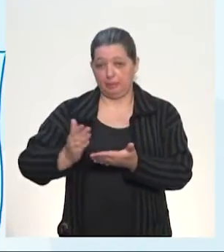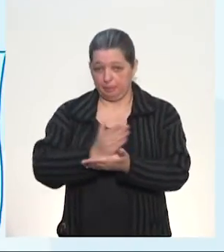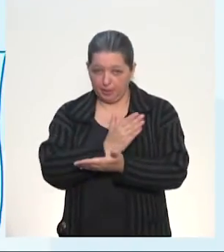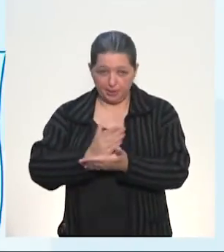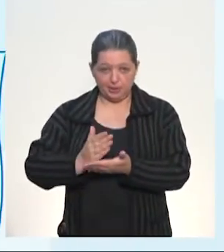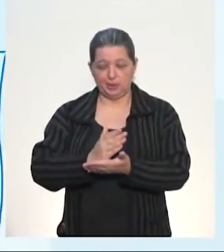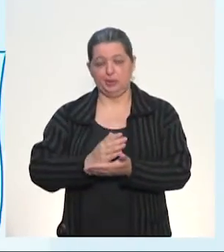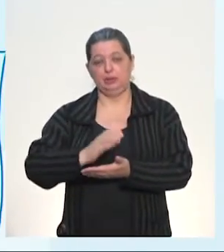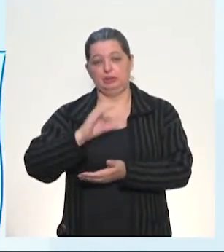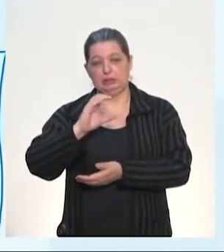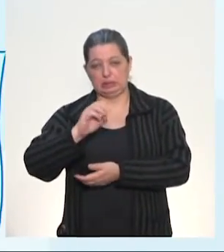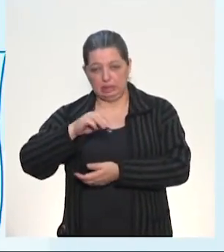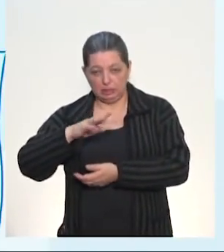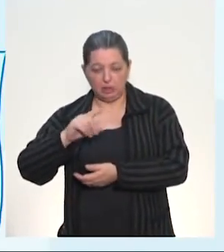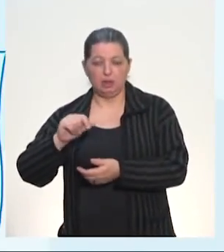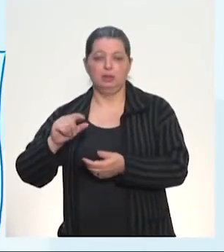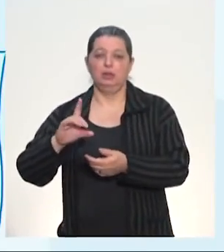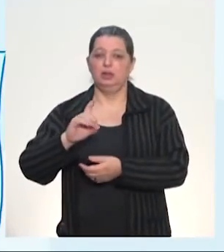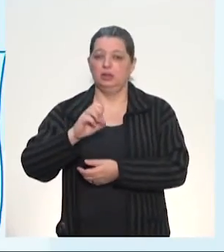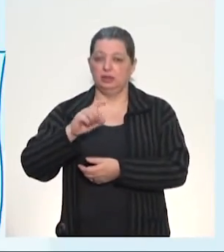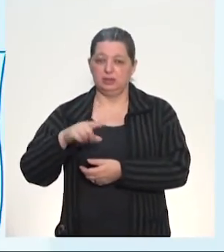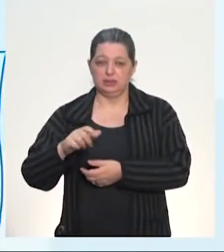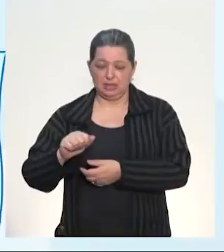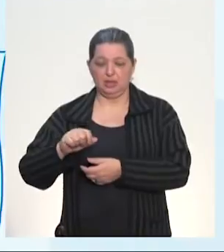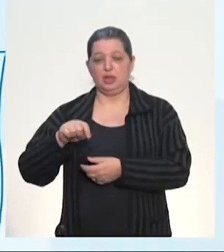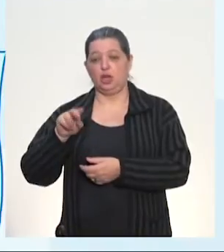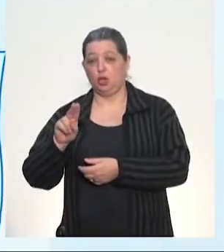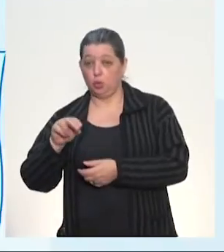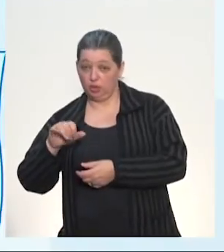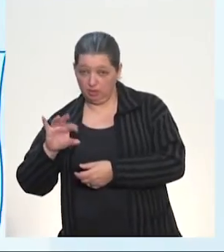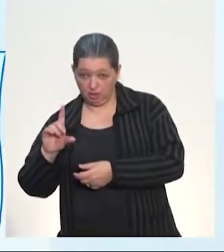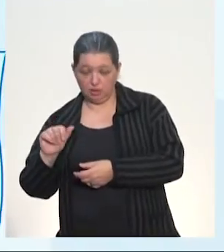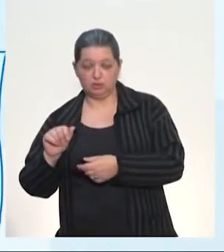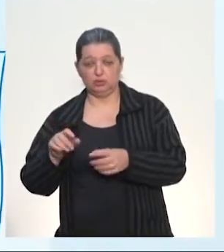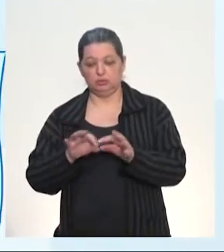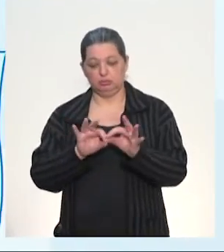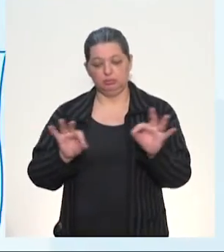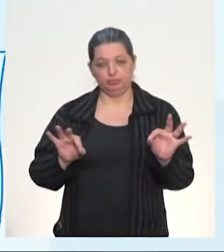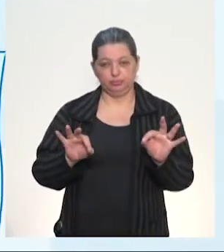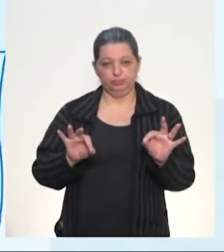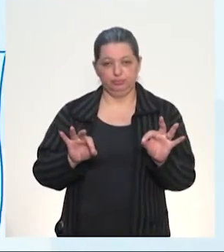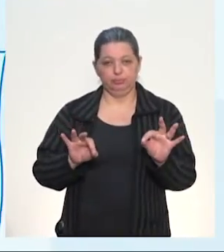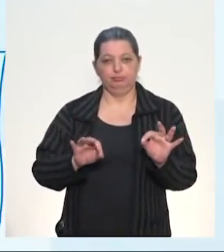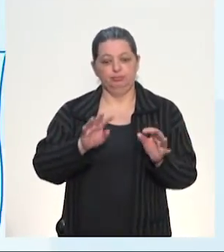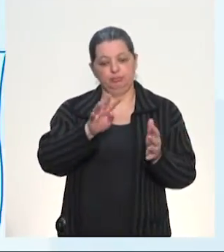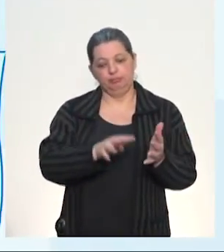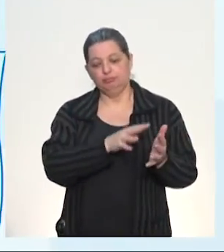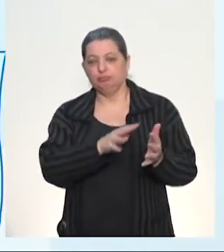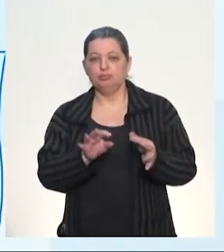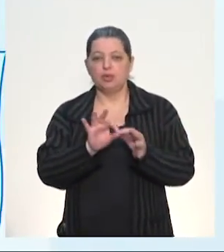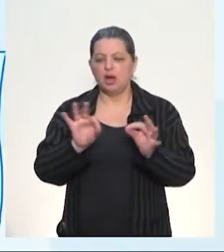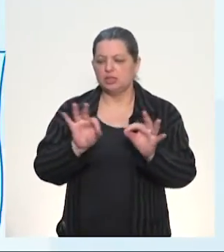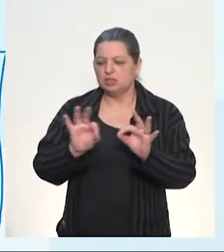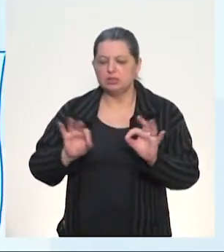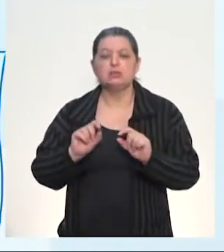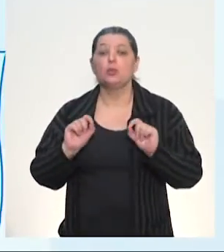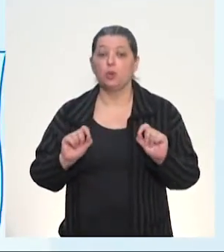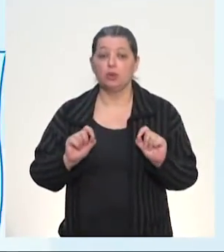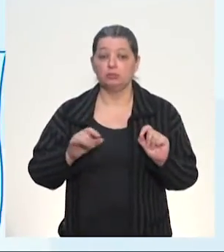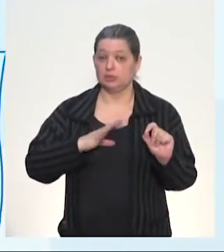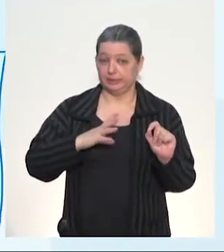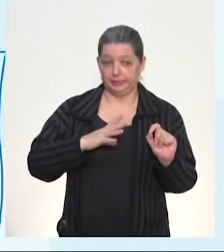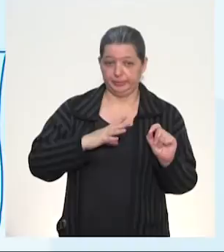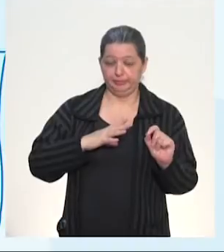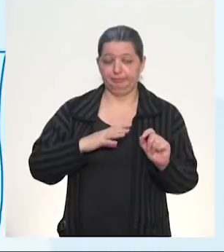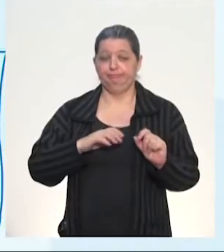centena, dezena e unidade e encaixei a distância de cada uma dessas cidades. Então,